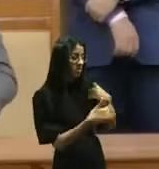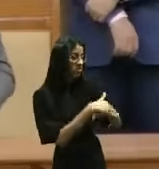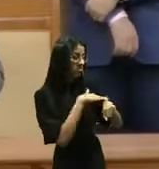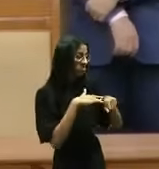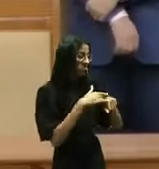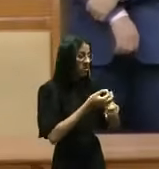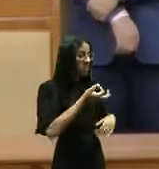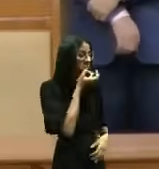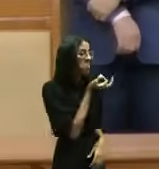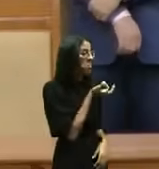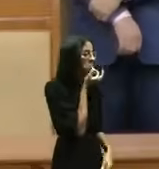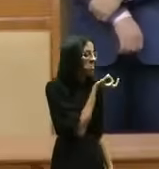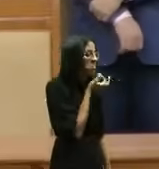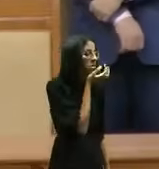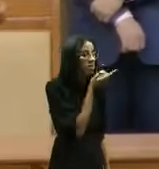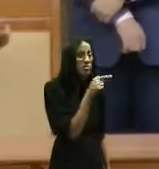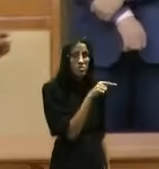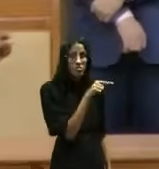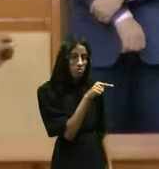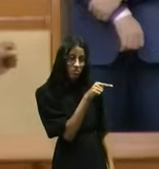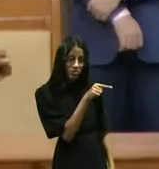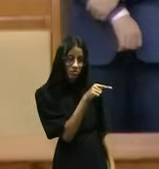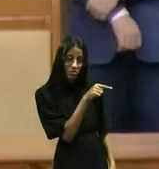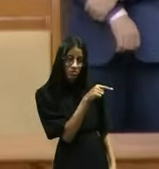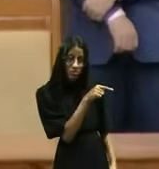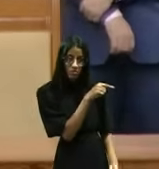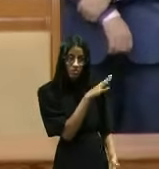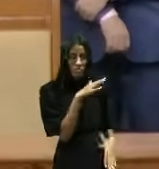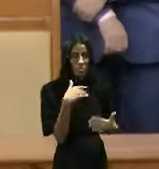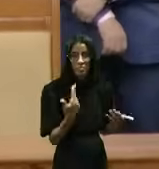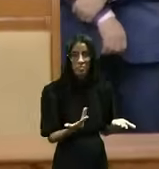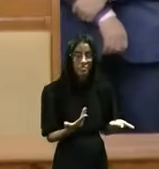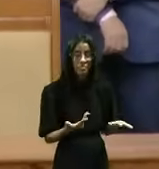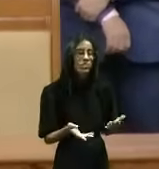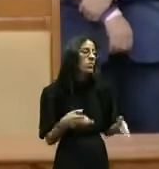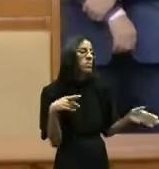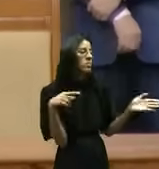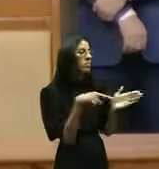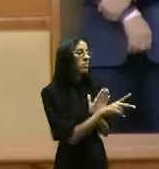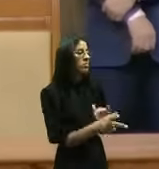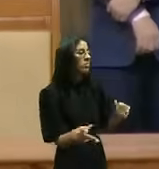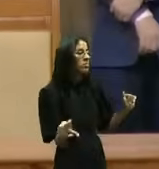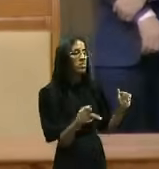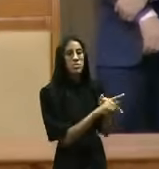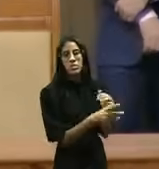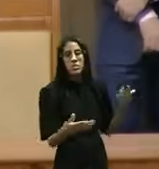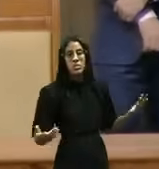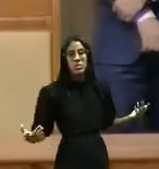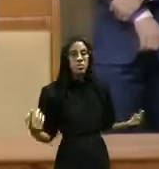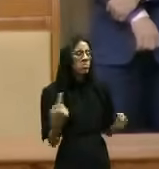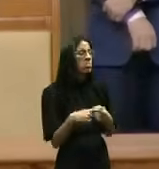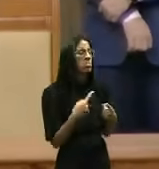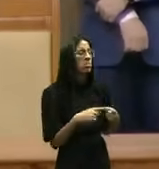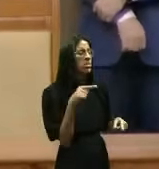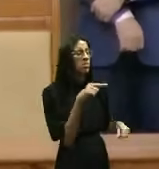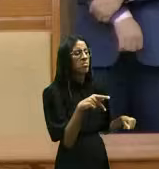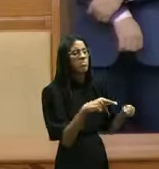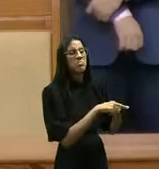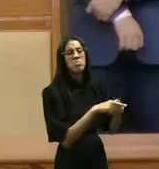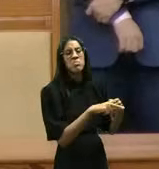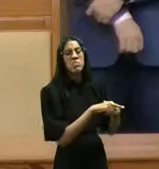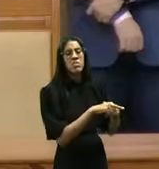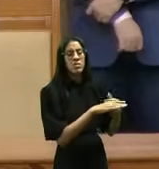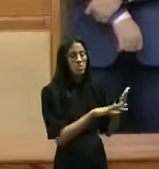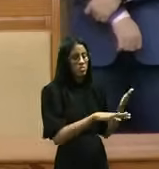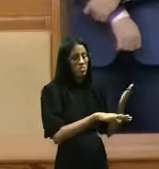crítica e eles tinham a mente fechada Eles foram perguntar para Pedro porque que Pedro foi na casa de